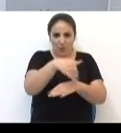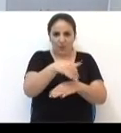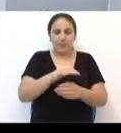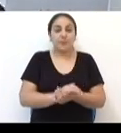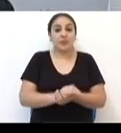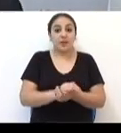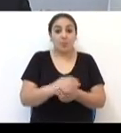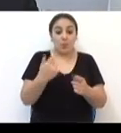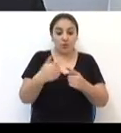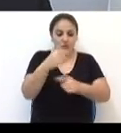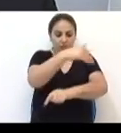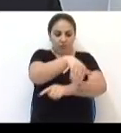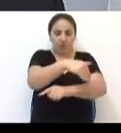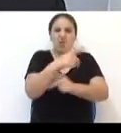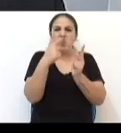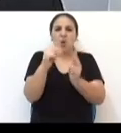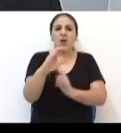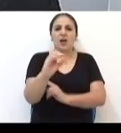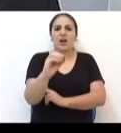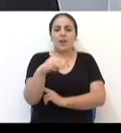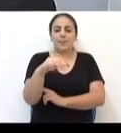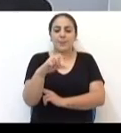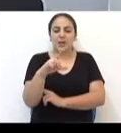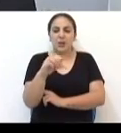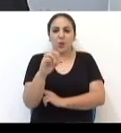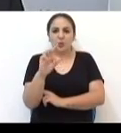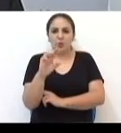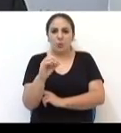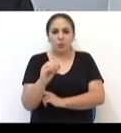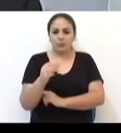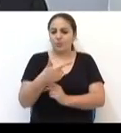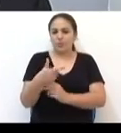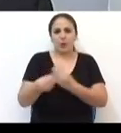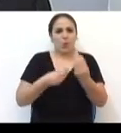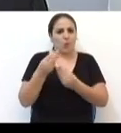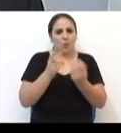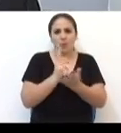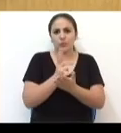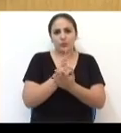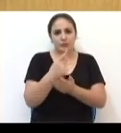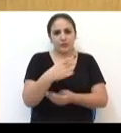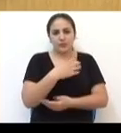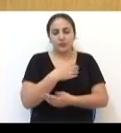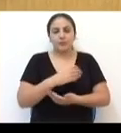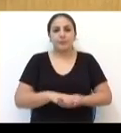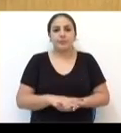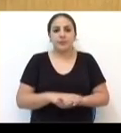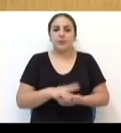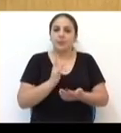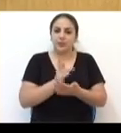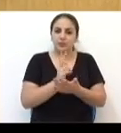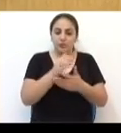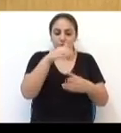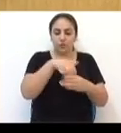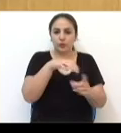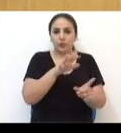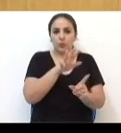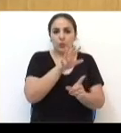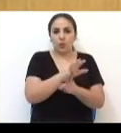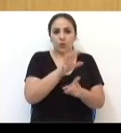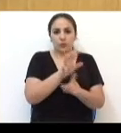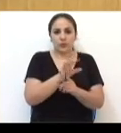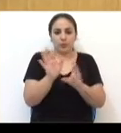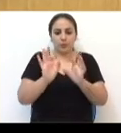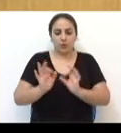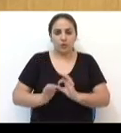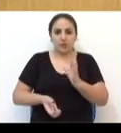virou um camelódromo, certo? Não tem mais condições de ver Passo Fundo nessa imagem. Mantido o veto do Executivo ao projeto